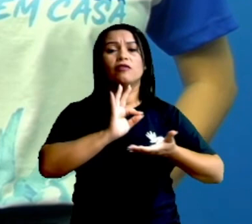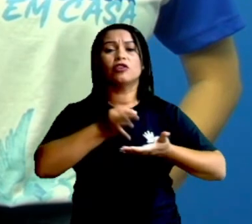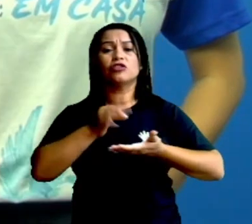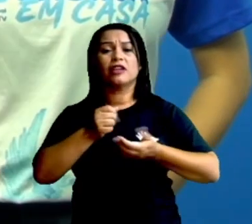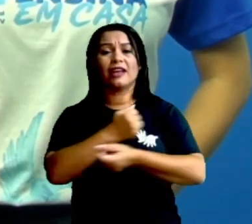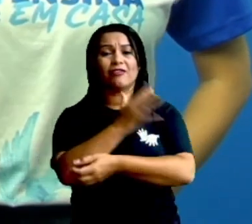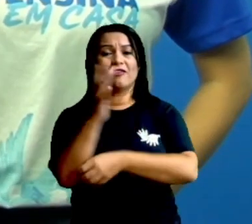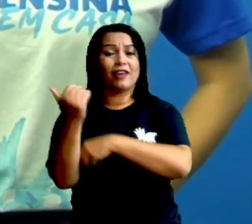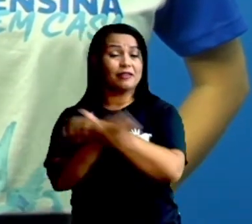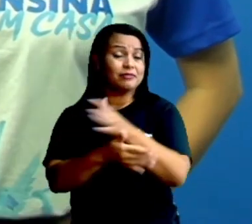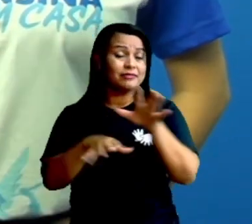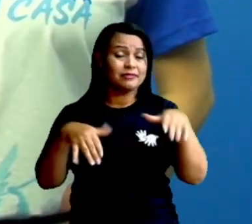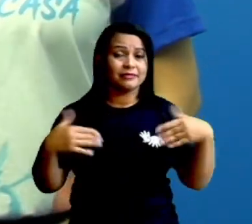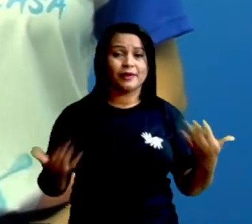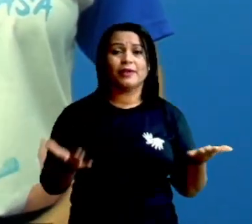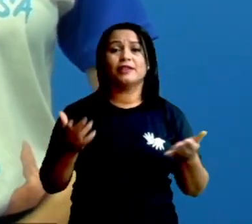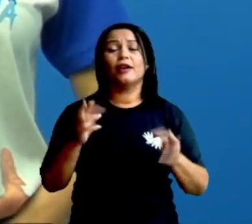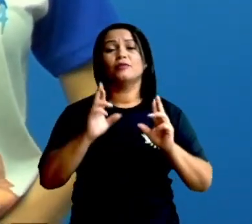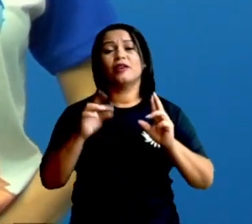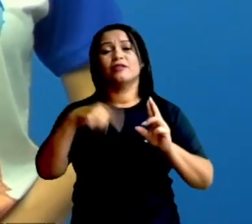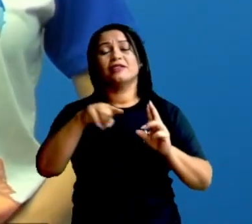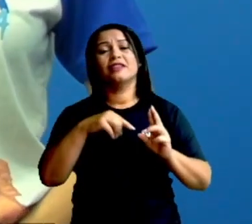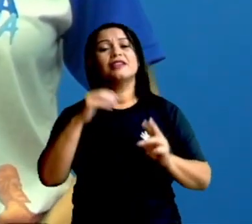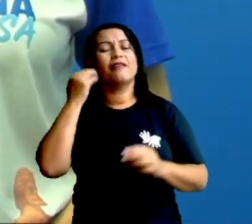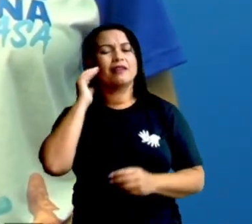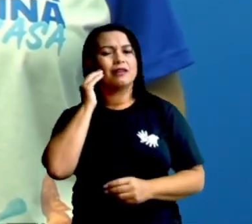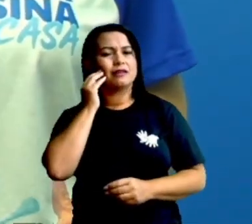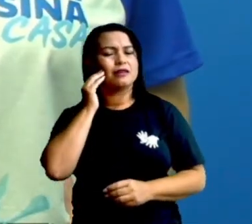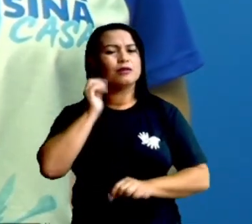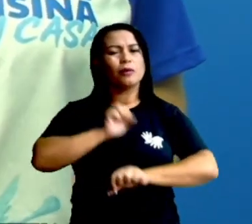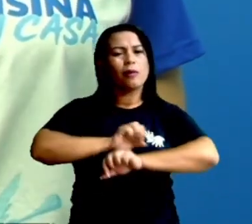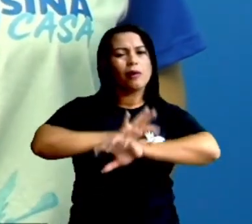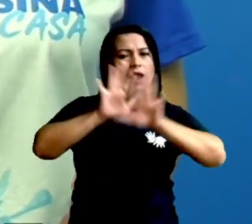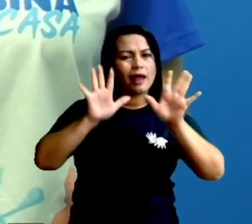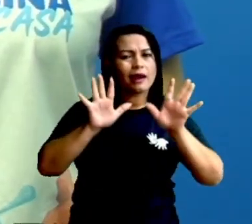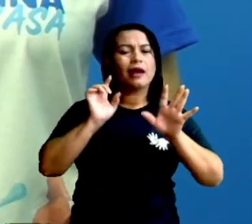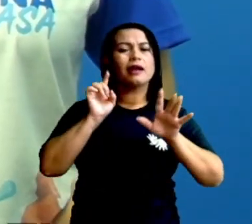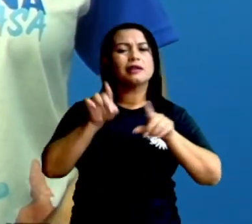é isso, pessoal. Espero que todos vocês tenham compreendido um pouquinho desse